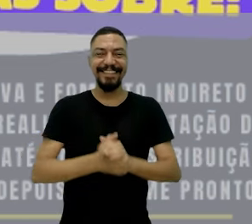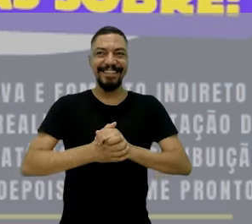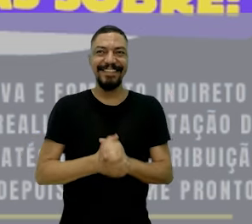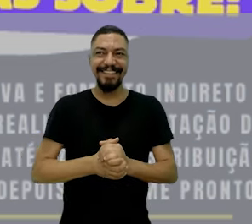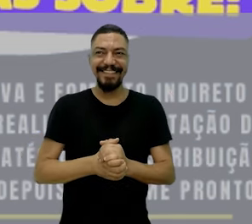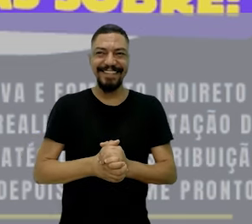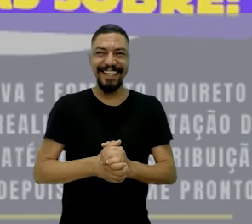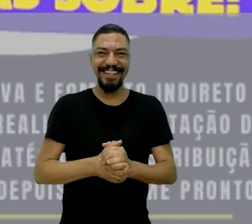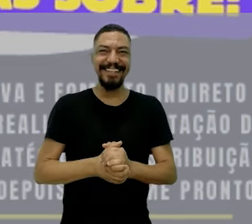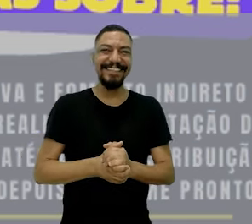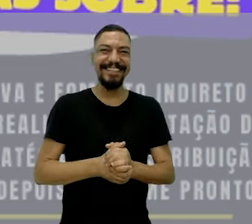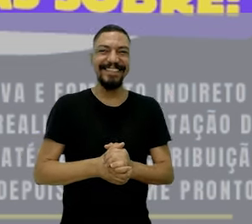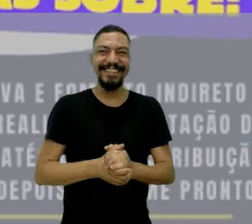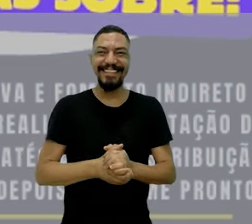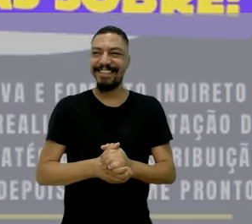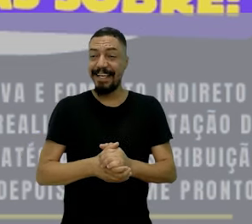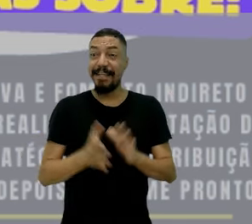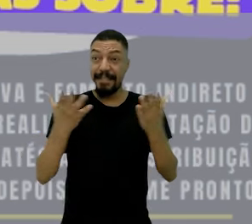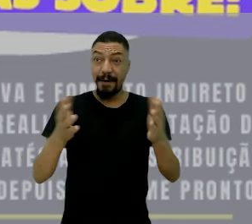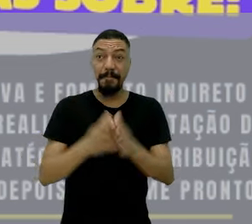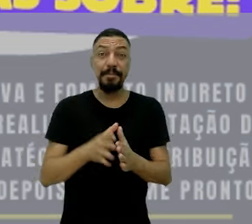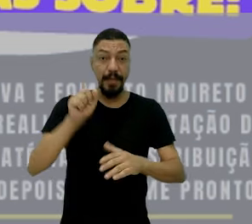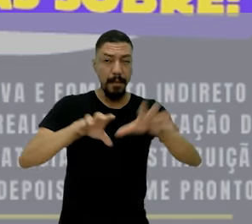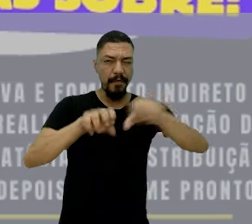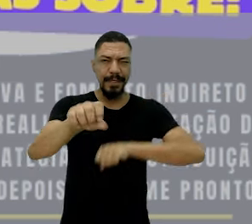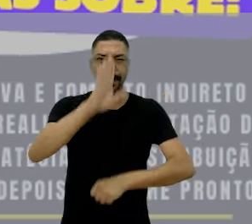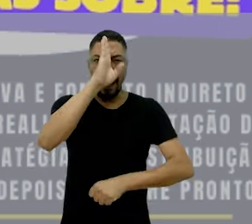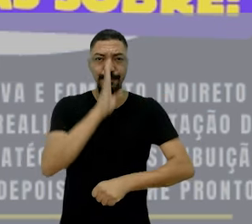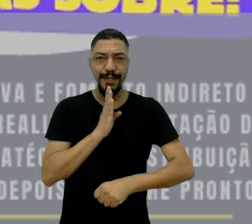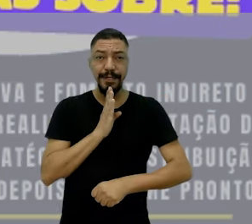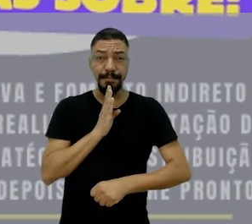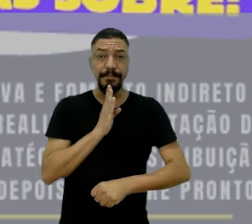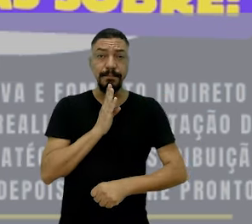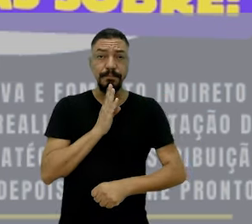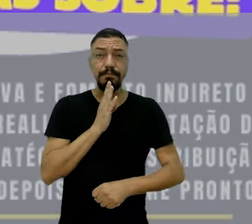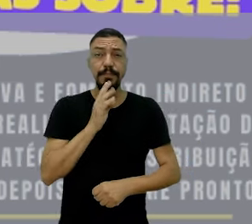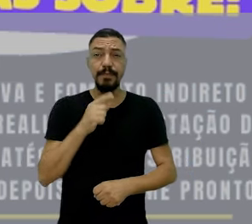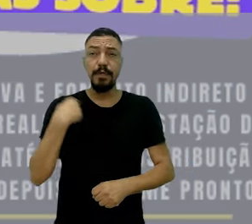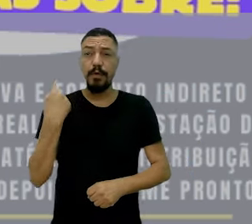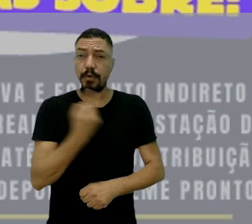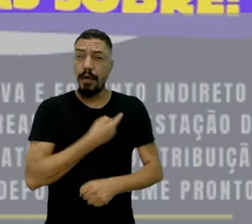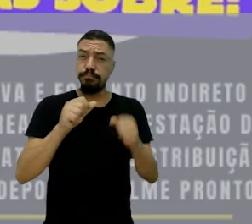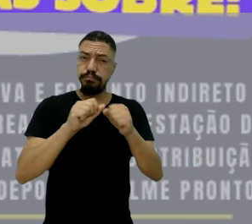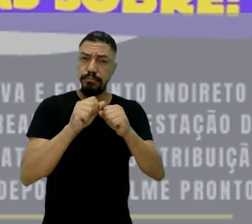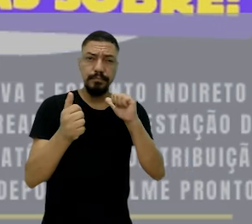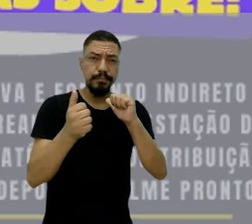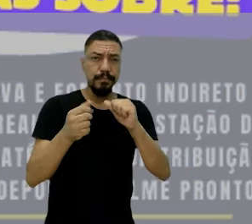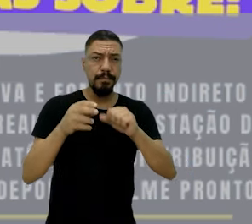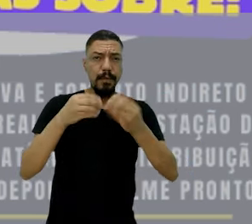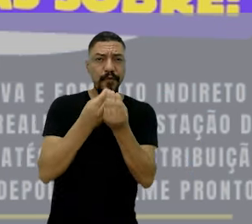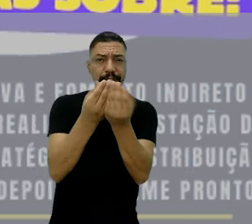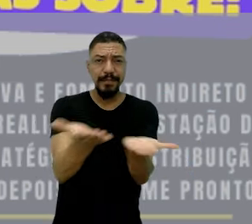Né? Então, mas é uma formação gratuita que a gente vai fazer, que é, de certa forma,